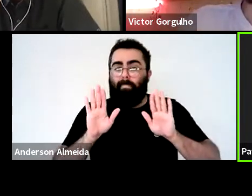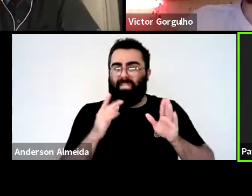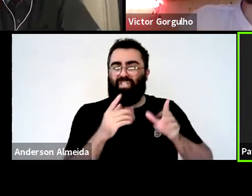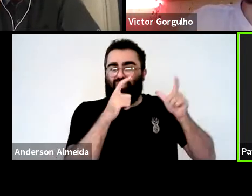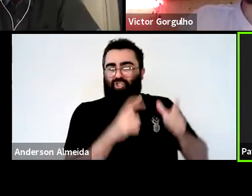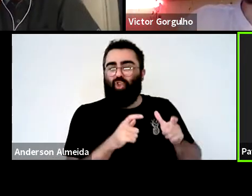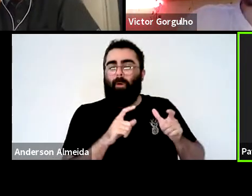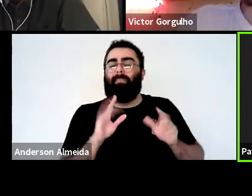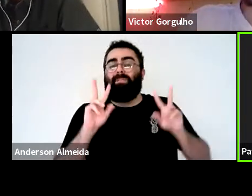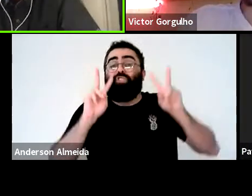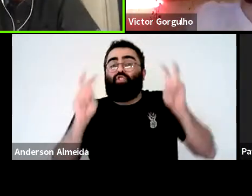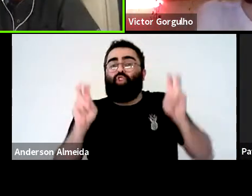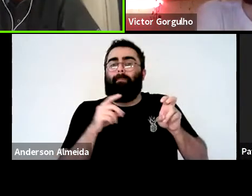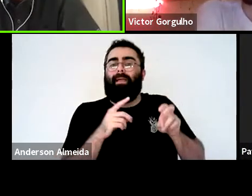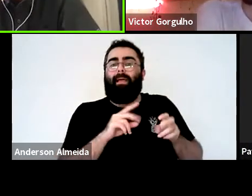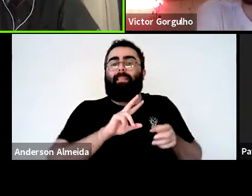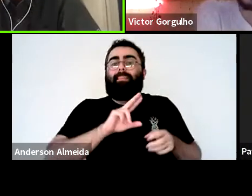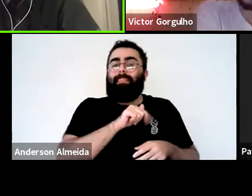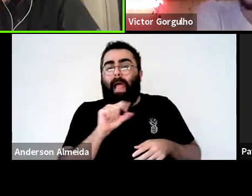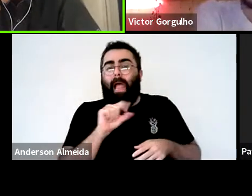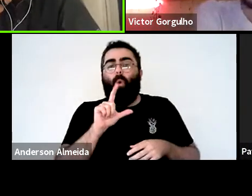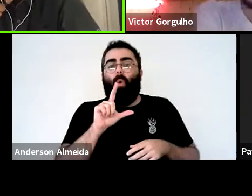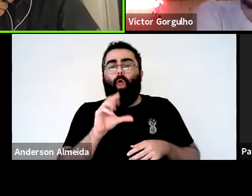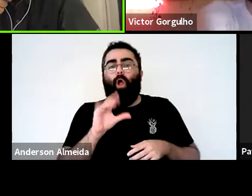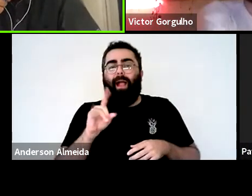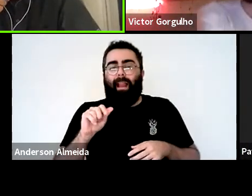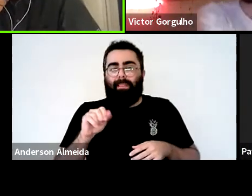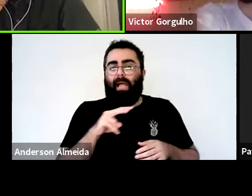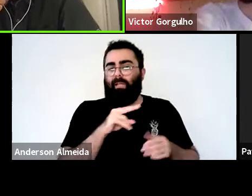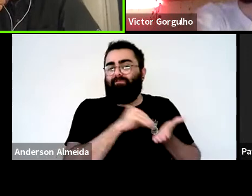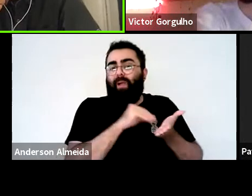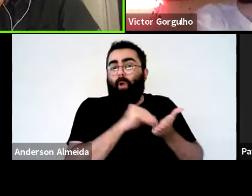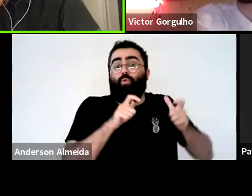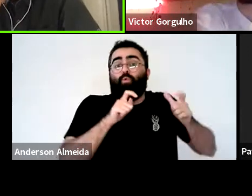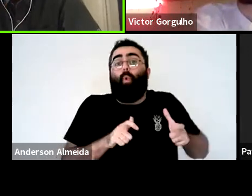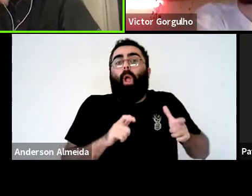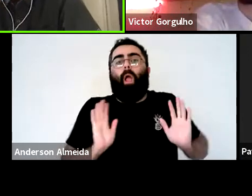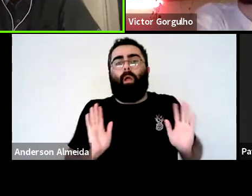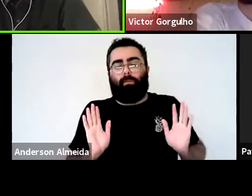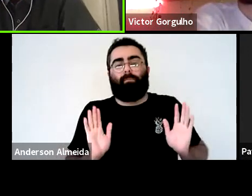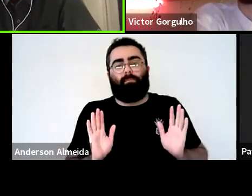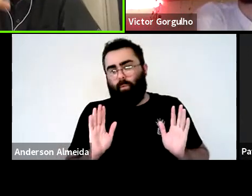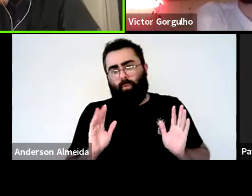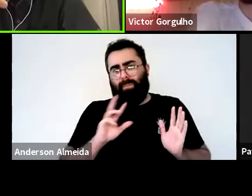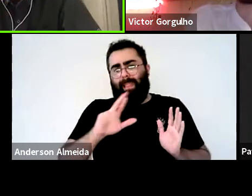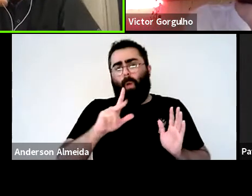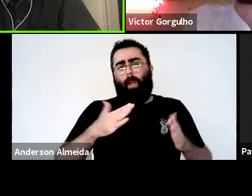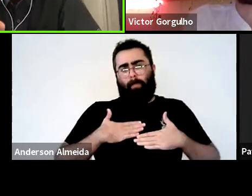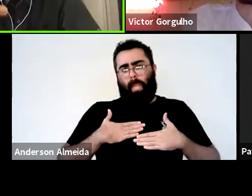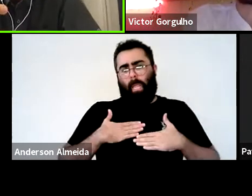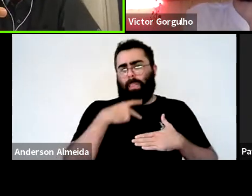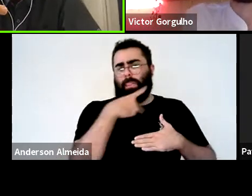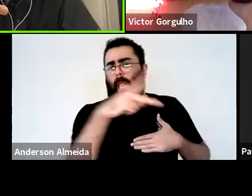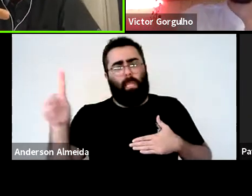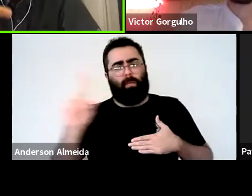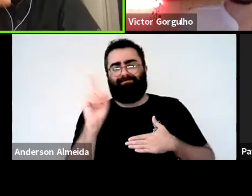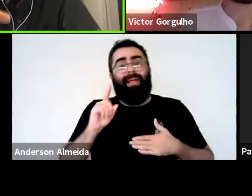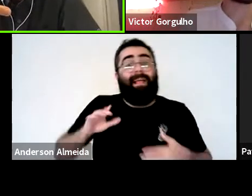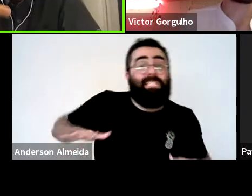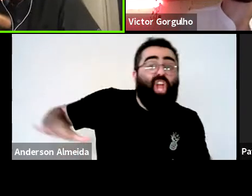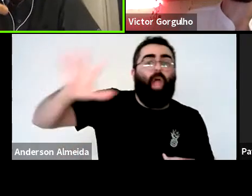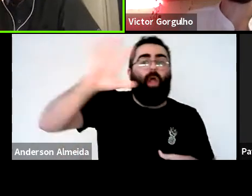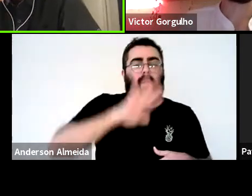importante, e eu acho que para o meu pensamento foi sempre muito importante, que é: se a gente destrói a categoria de espaço,